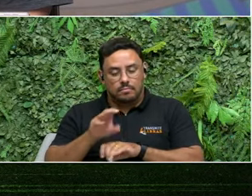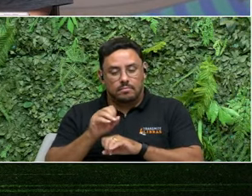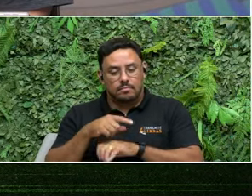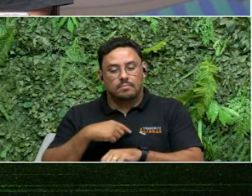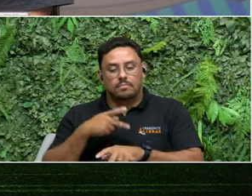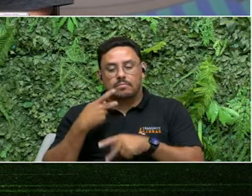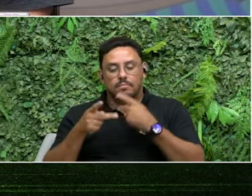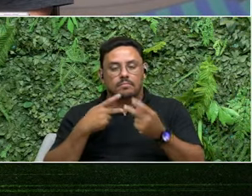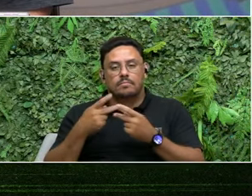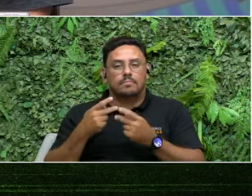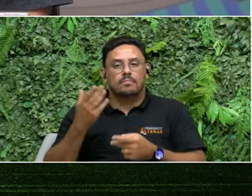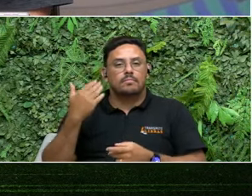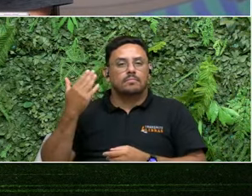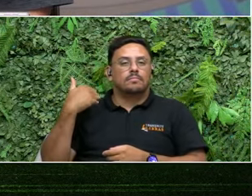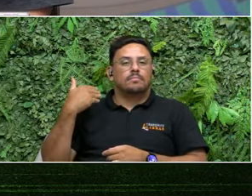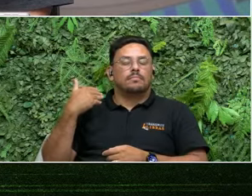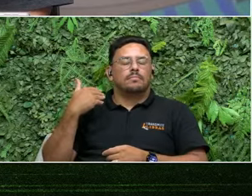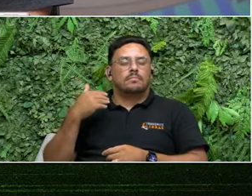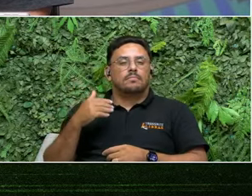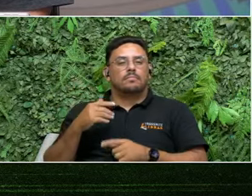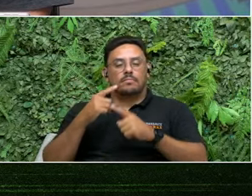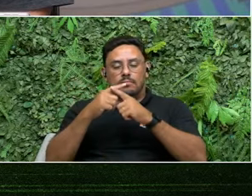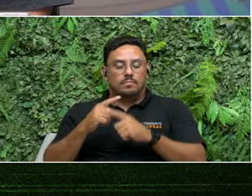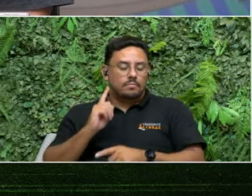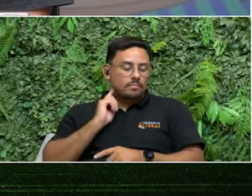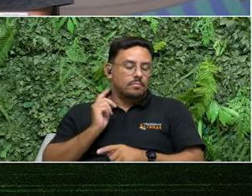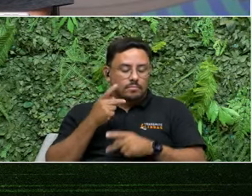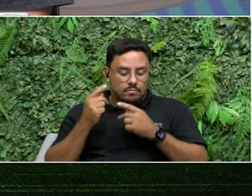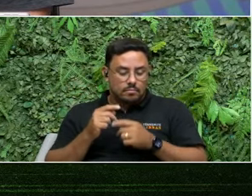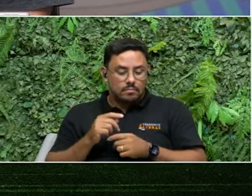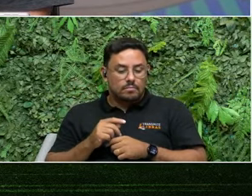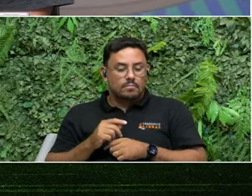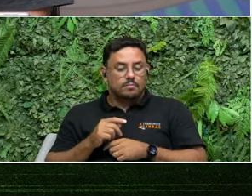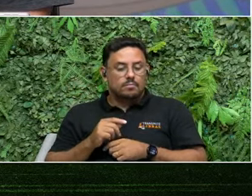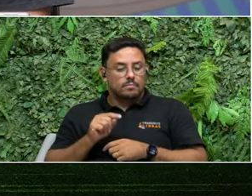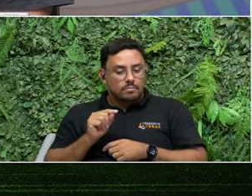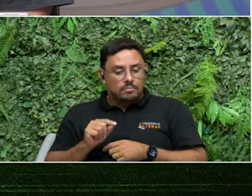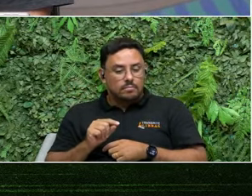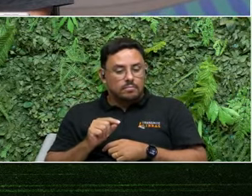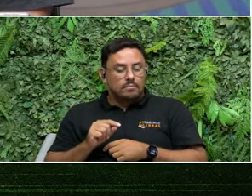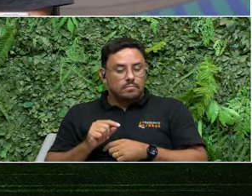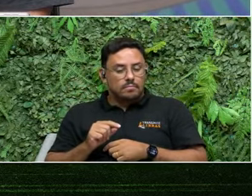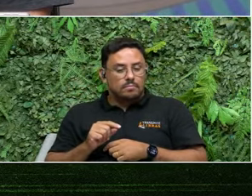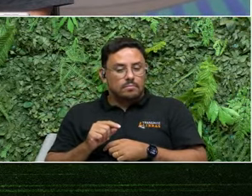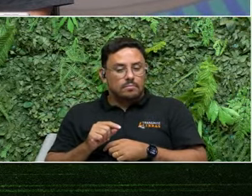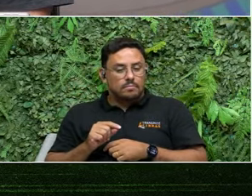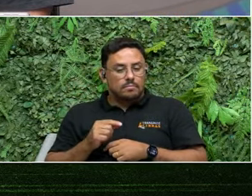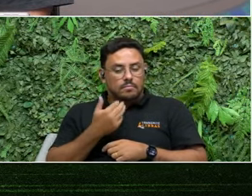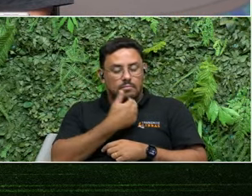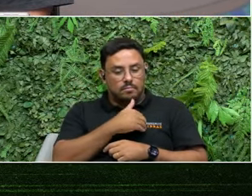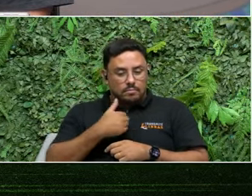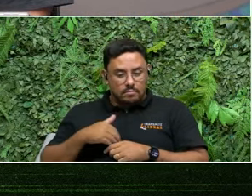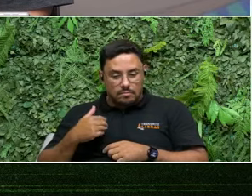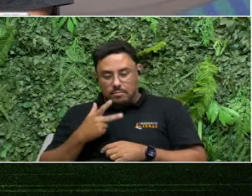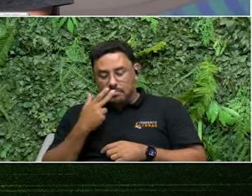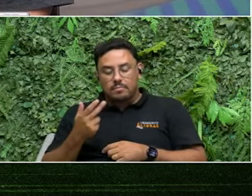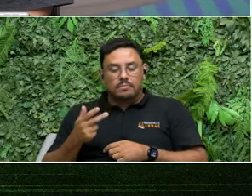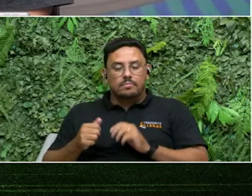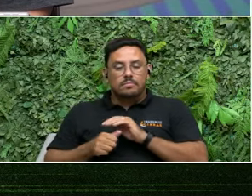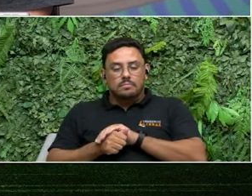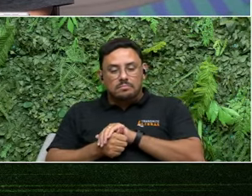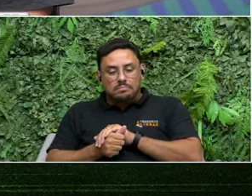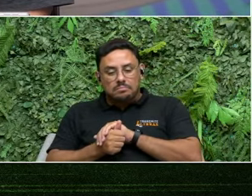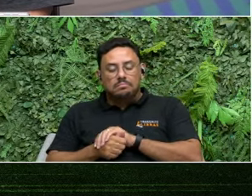o meu pai um jogo do campeonato mineiro do Atlético eu falei com meu pai pai parece que o Atlético tá numa outra Rotação o time tá lento não tá com